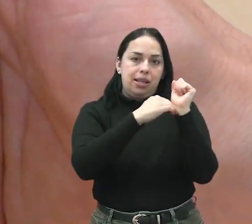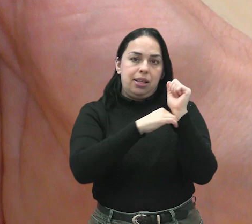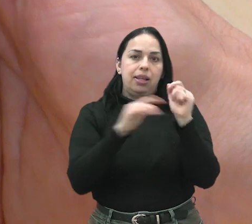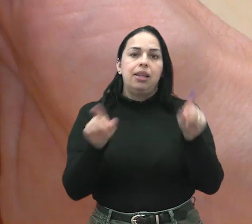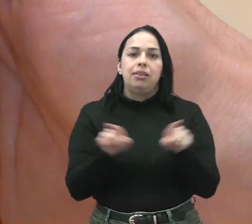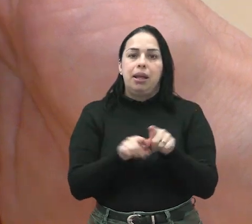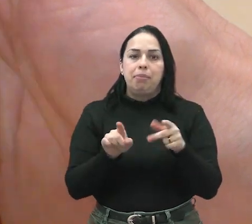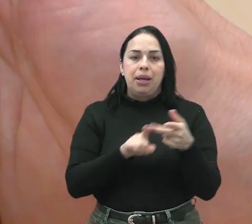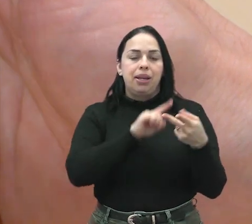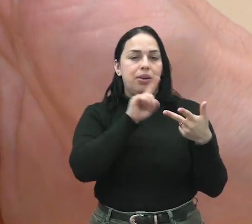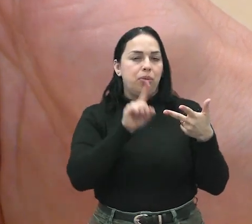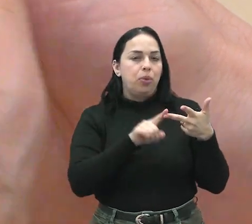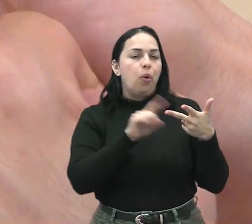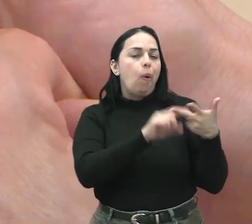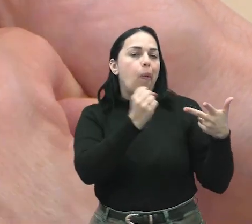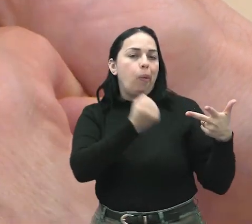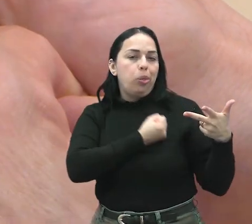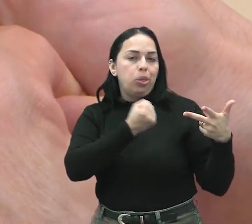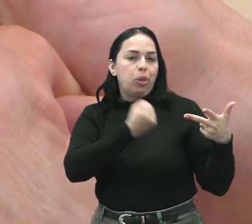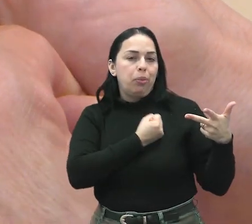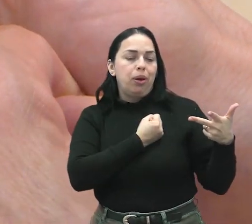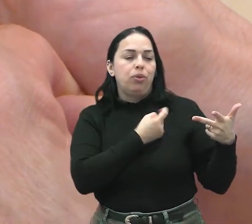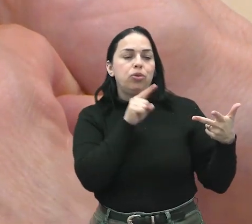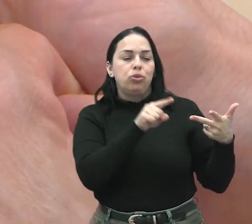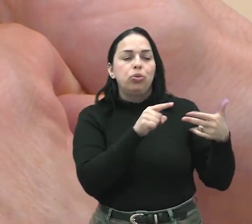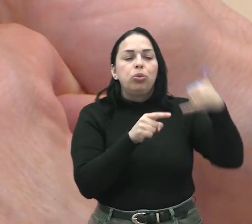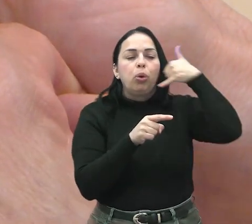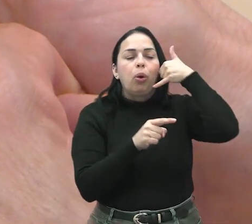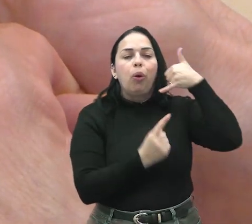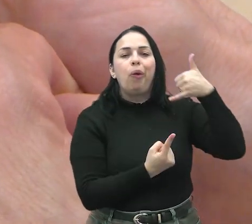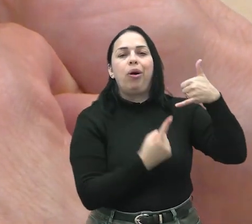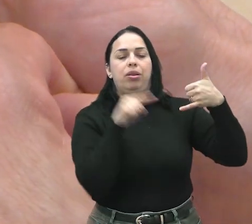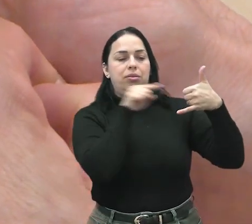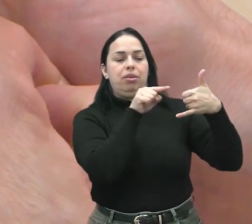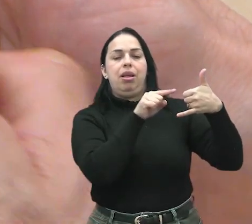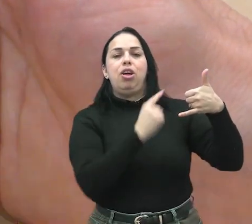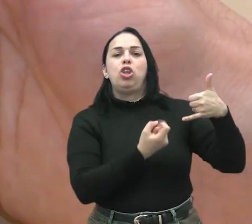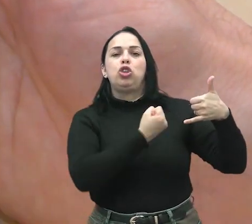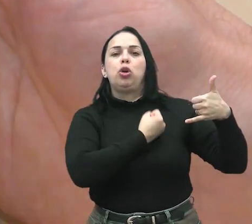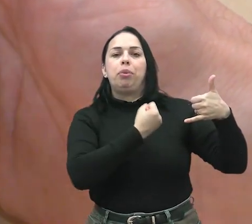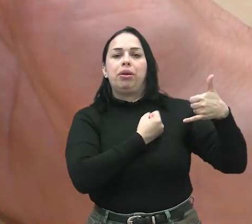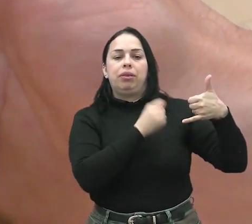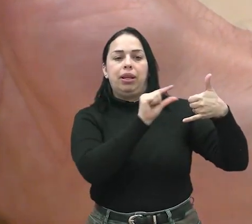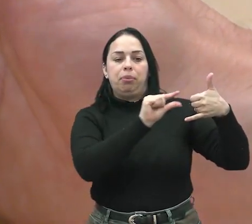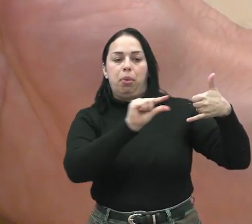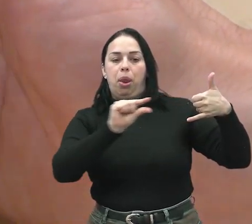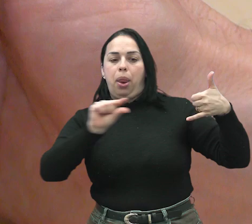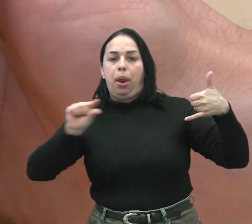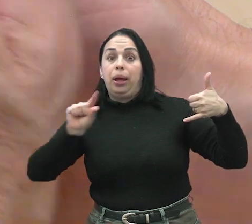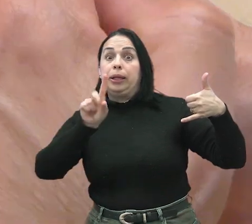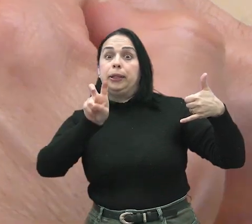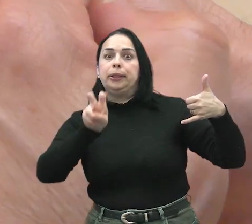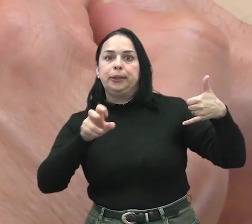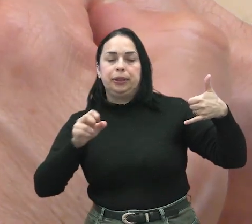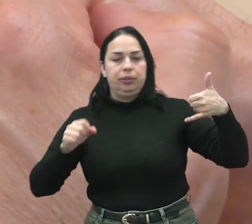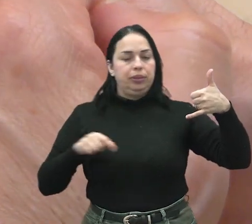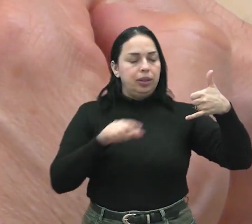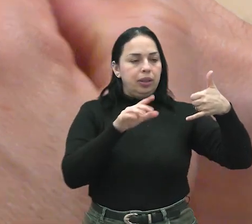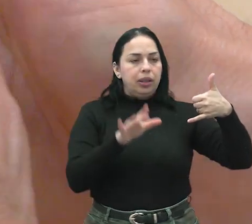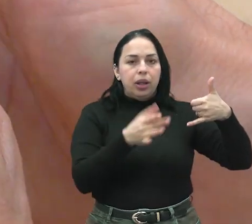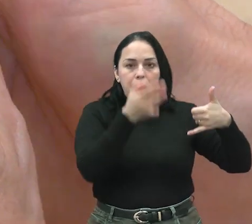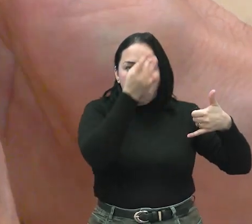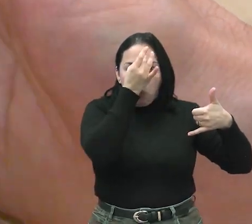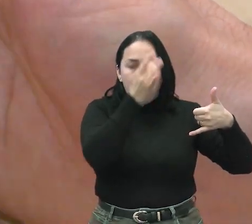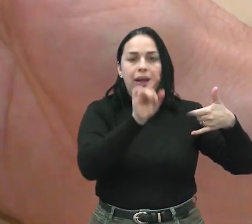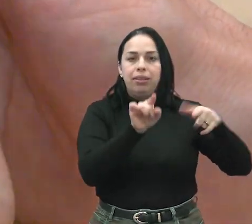orientação é salvar o e-mail, que é o número único de identificação do celular com 15 dígitos. Guardar este